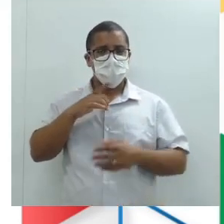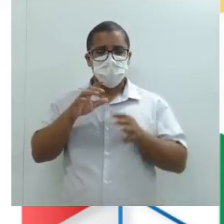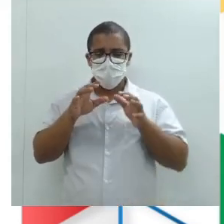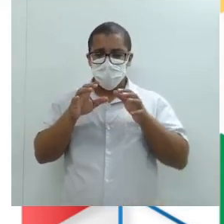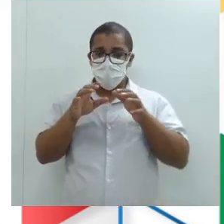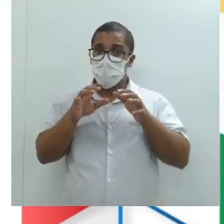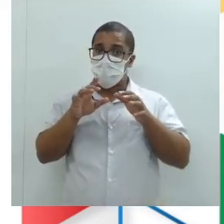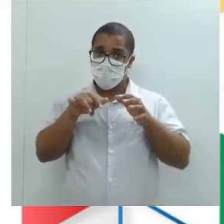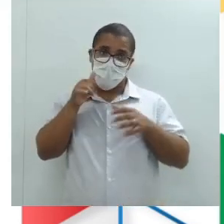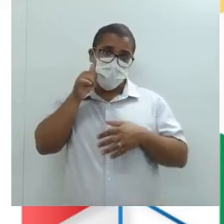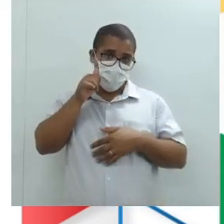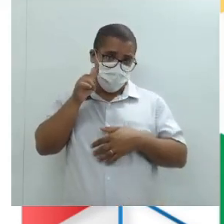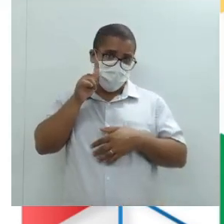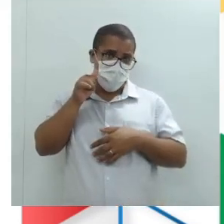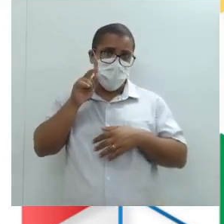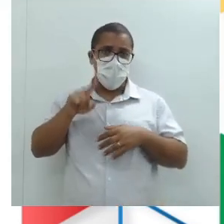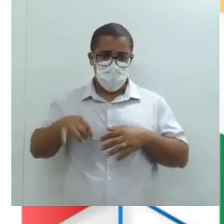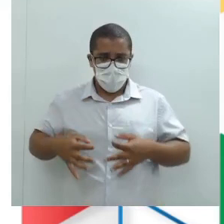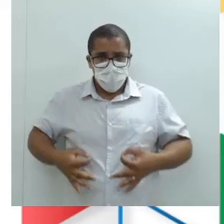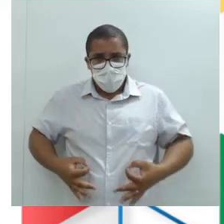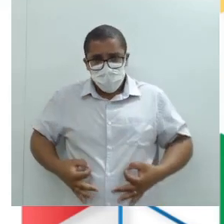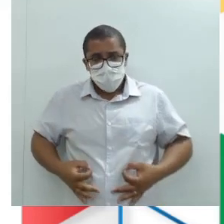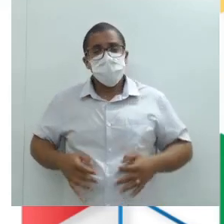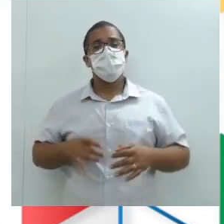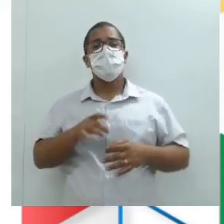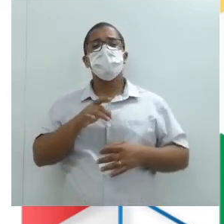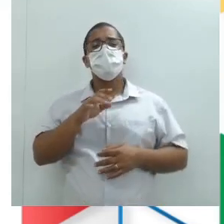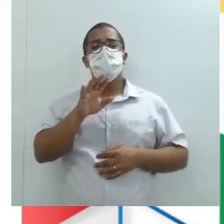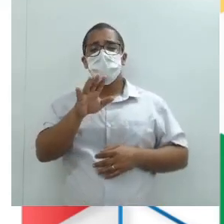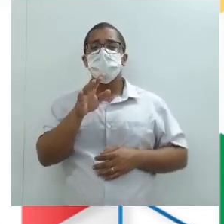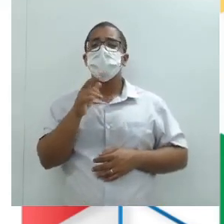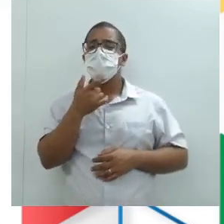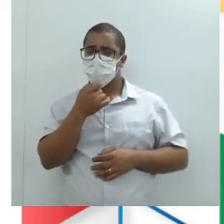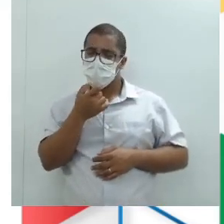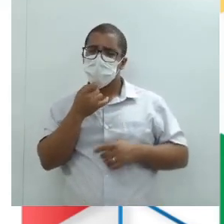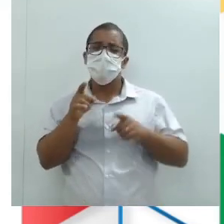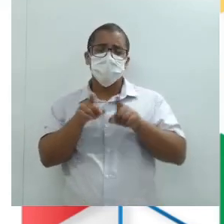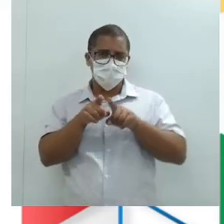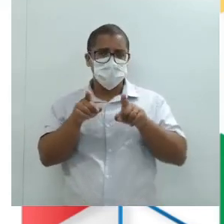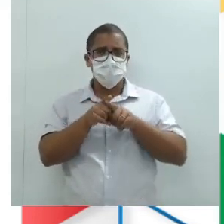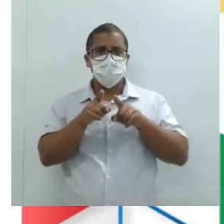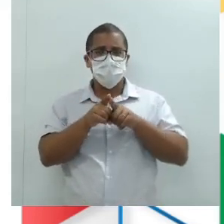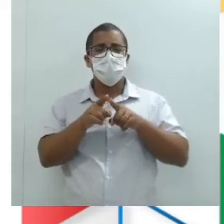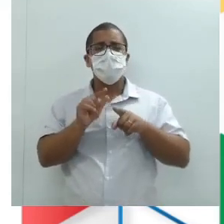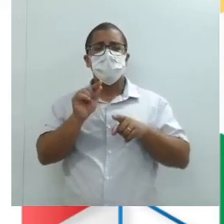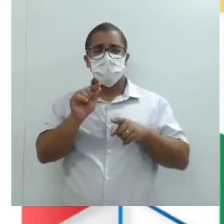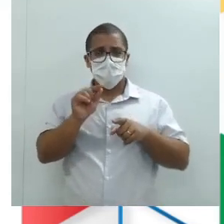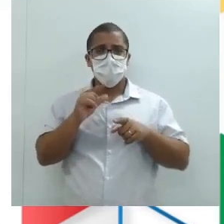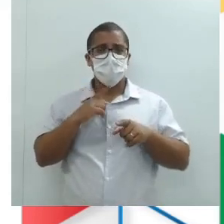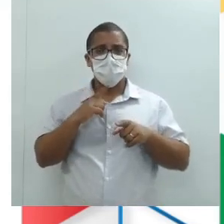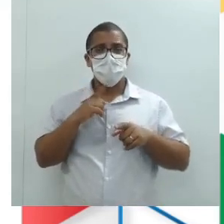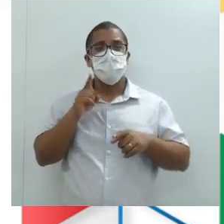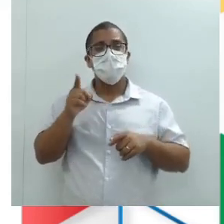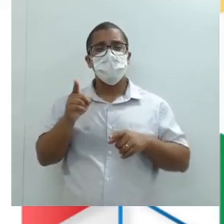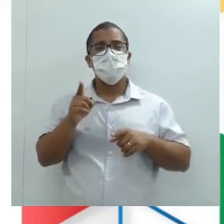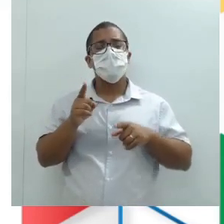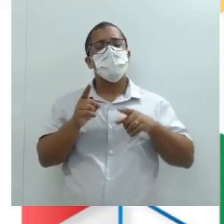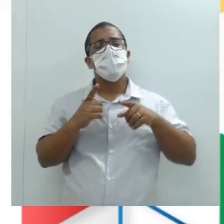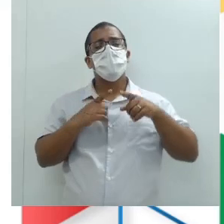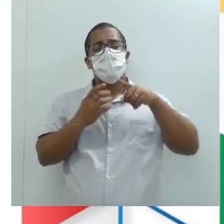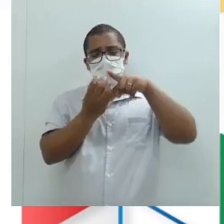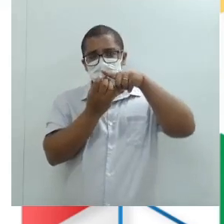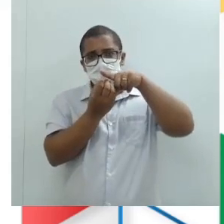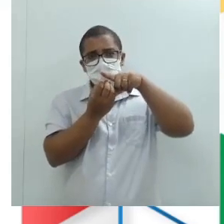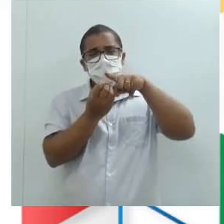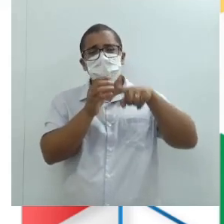reprodutor feminino, que são os ovários, e as gônadas do sistema reprodutor masculino, que são